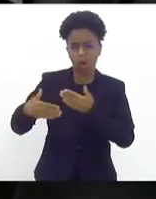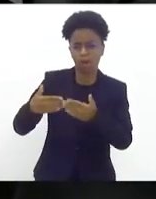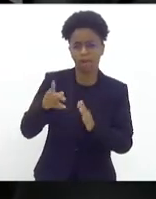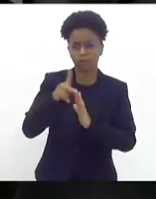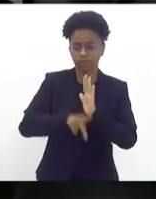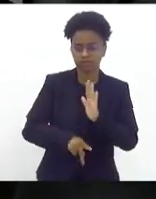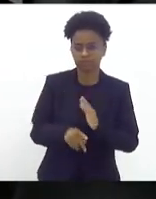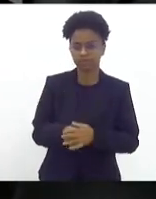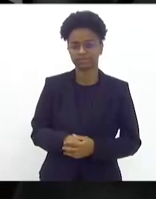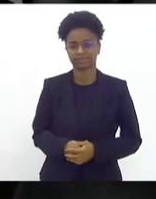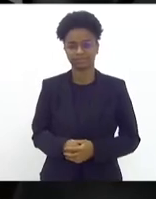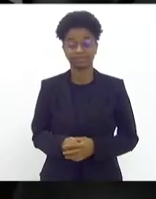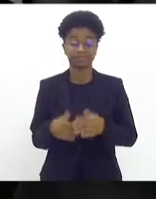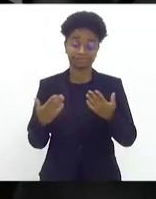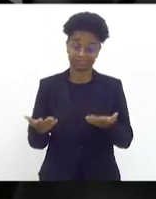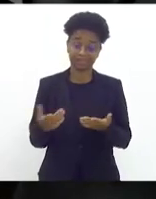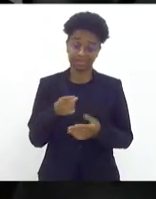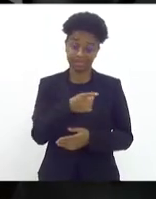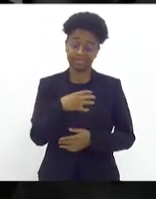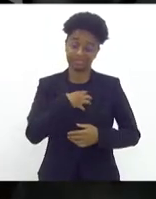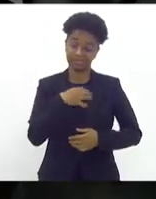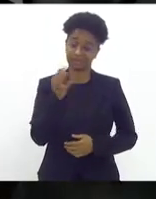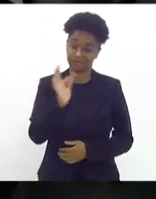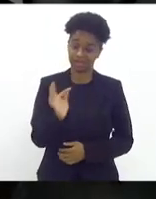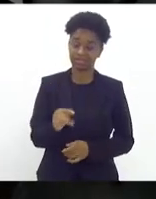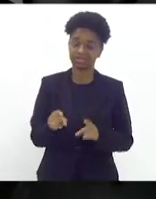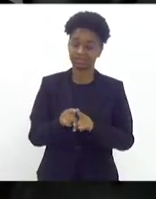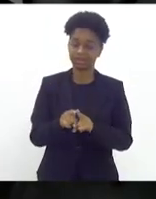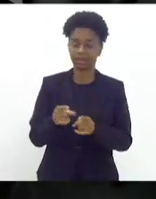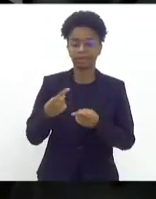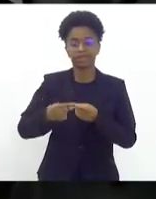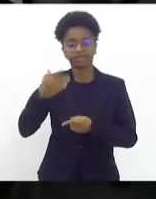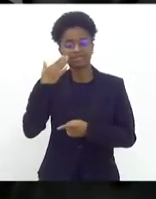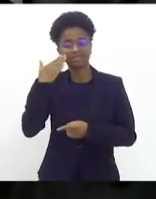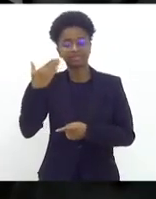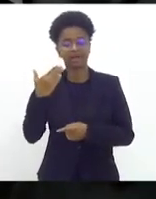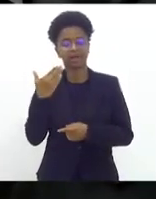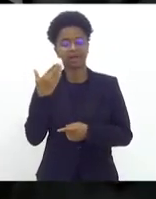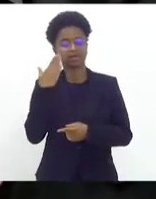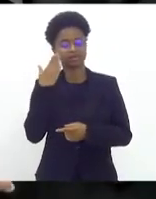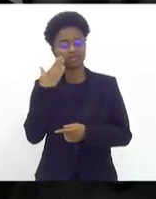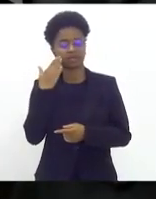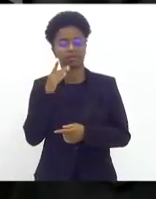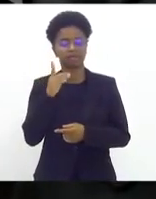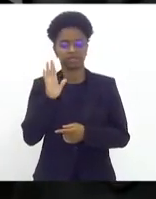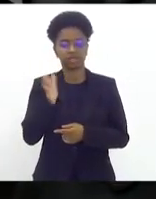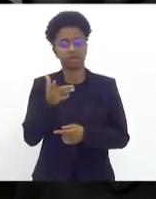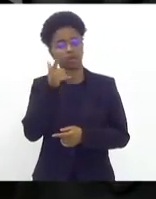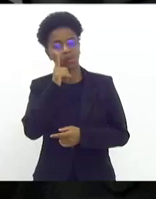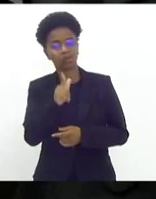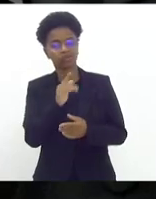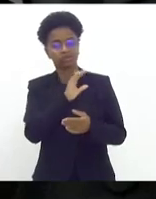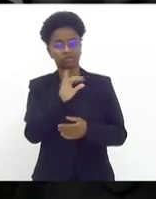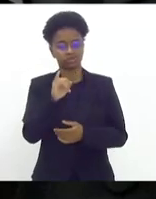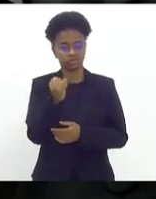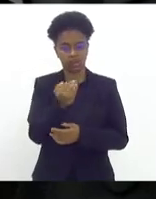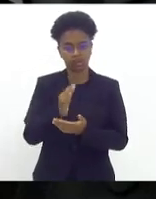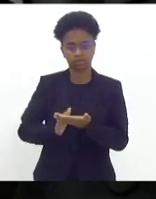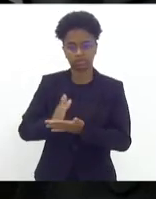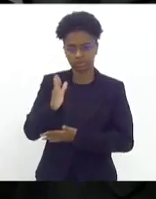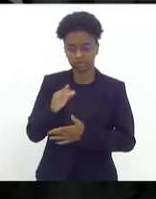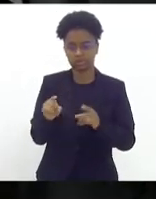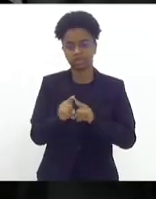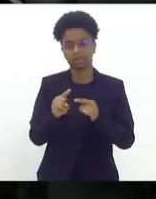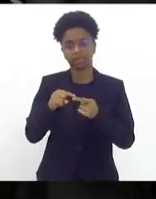nosso projeto. Então, ele vai ficar muito contente, né, de saber que já passou pela CCJ e que